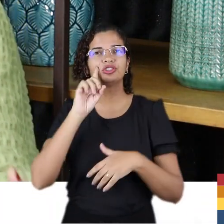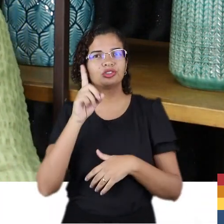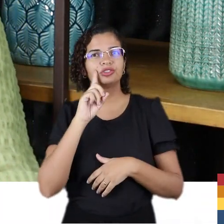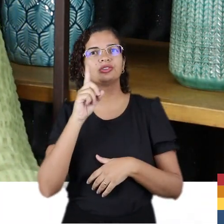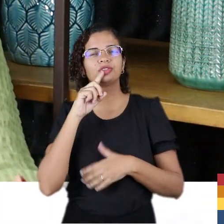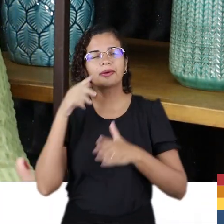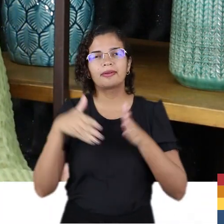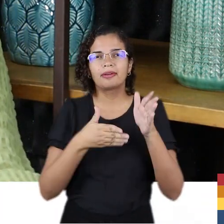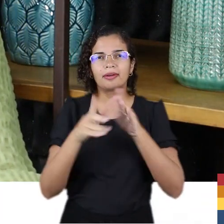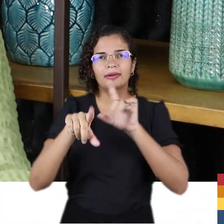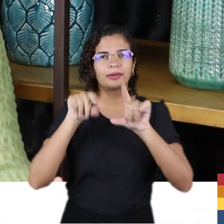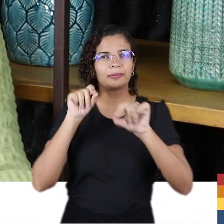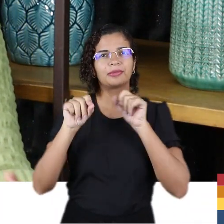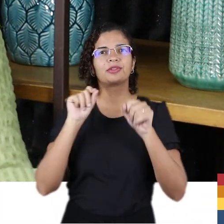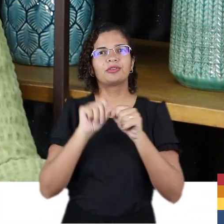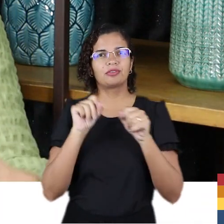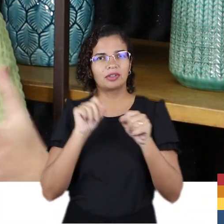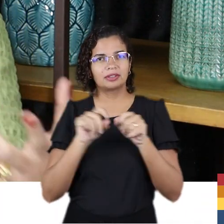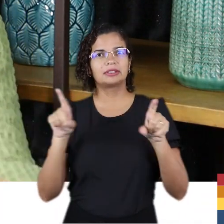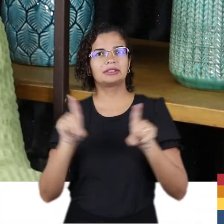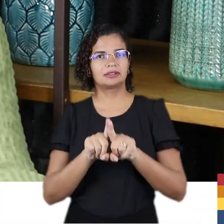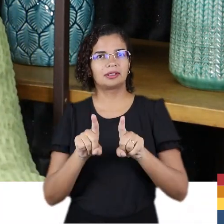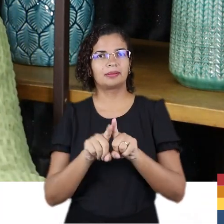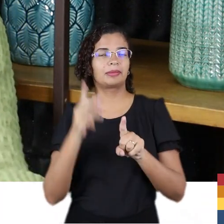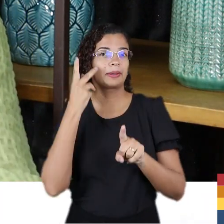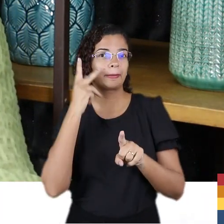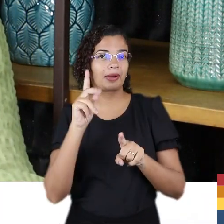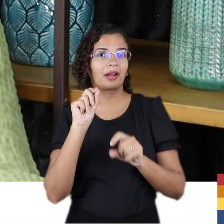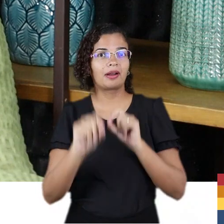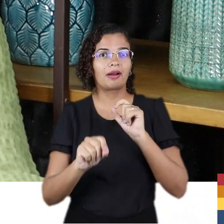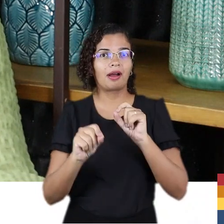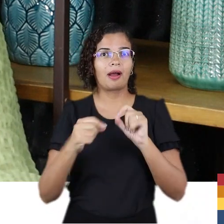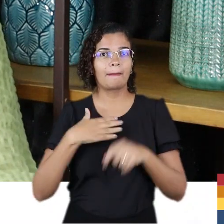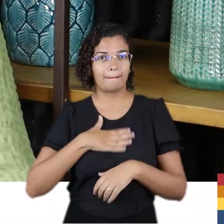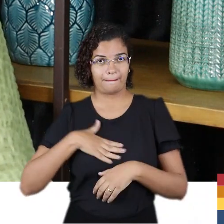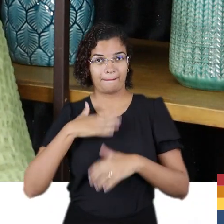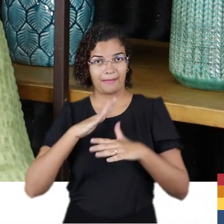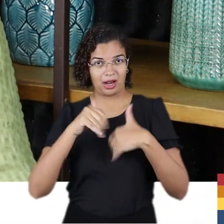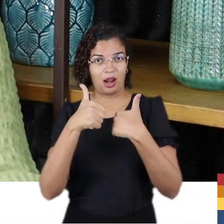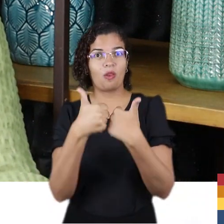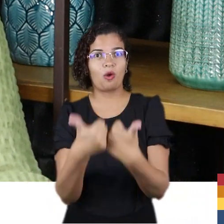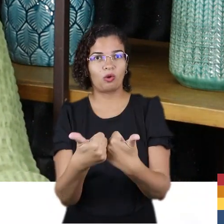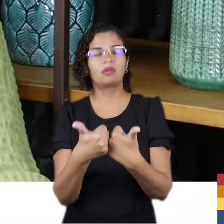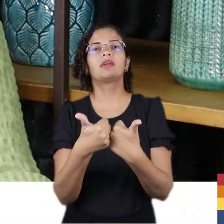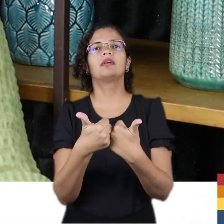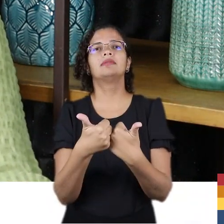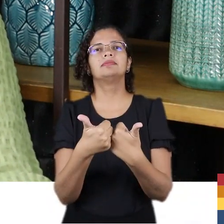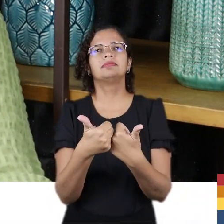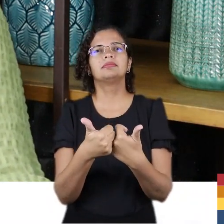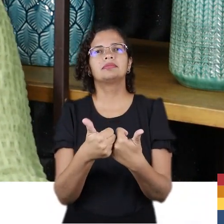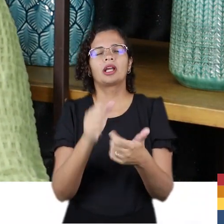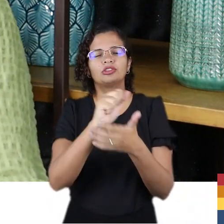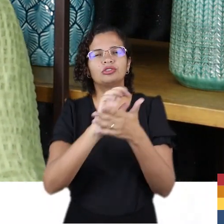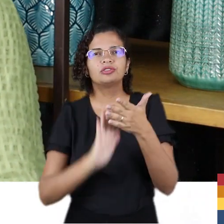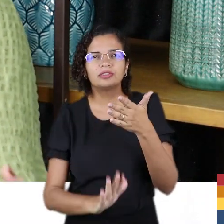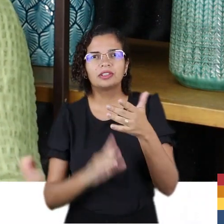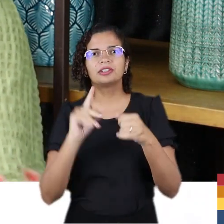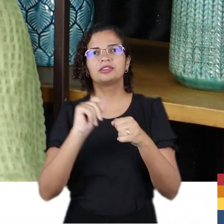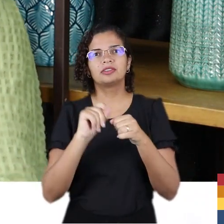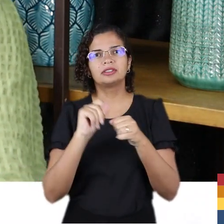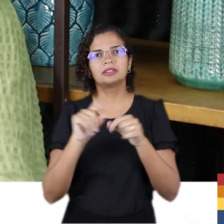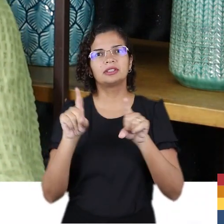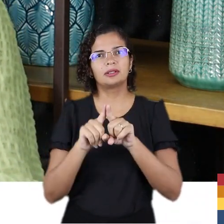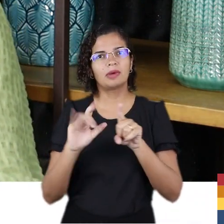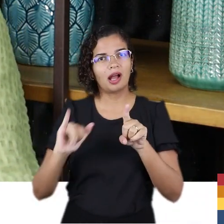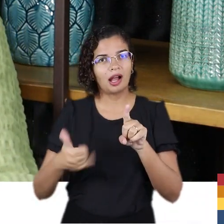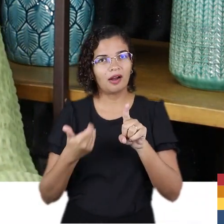nos colocando para esse aperfeiçoamento, para esse aperfeiçoamento, né? Dessas atividades e aí essa tarefa é